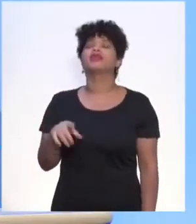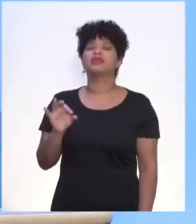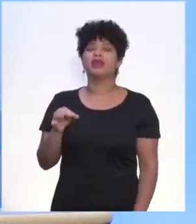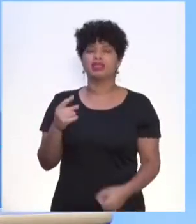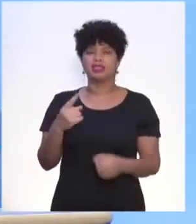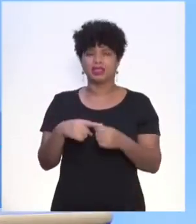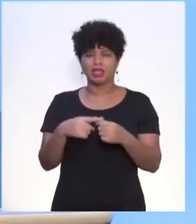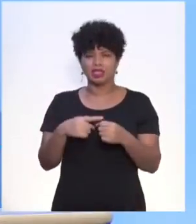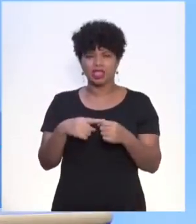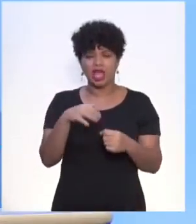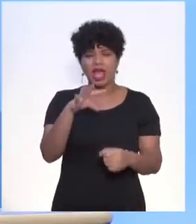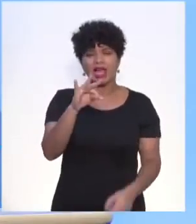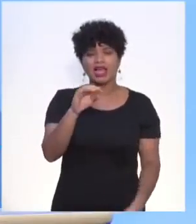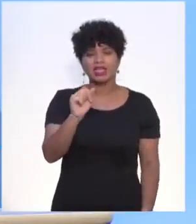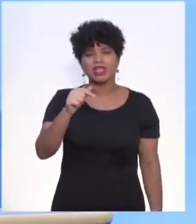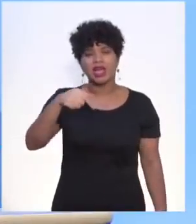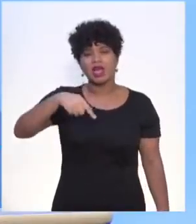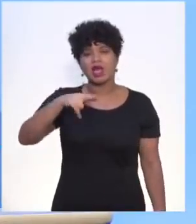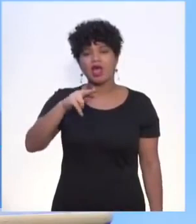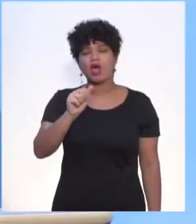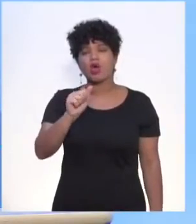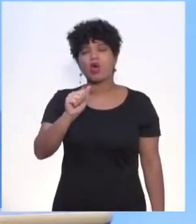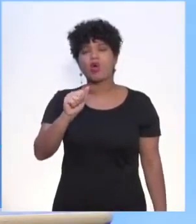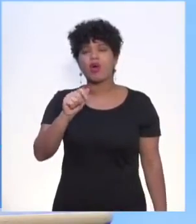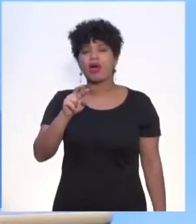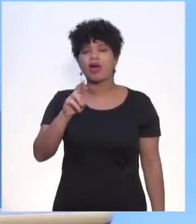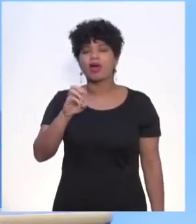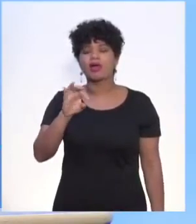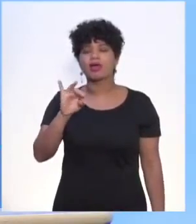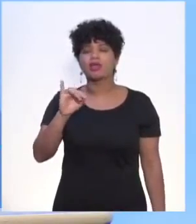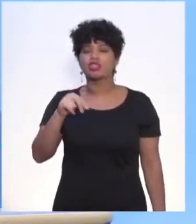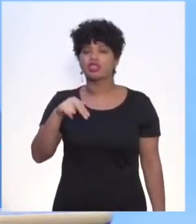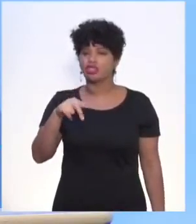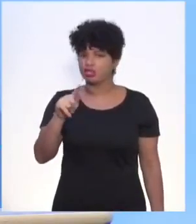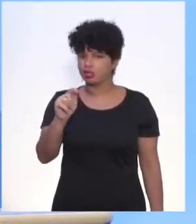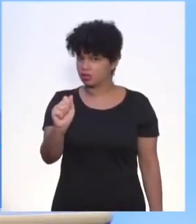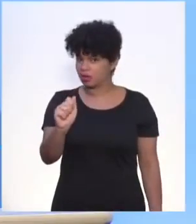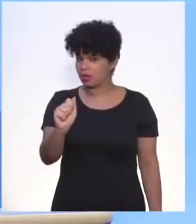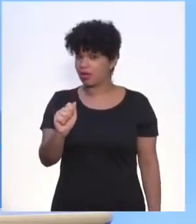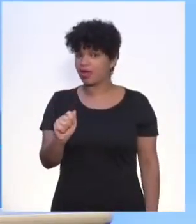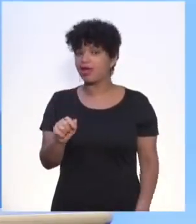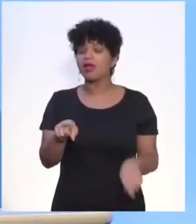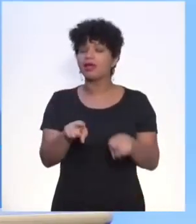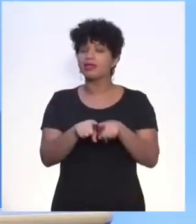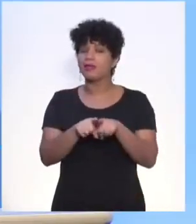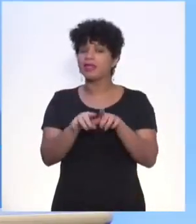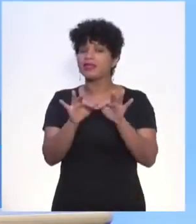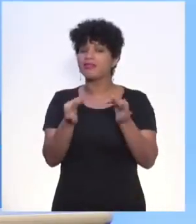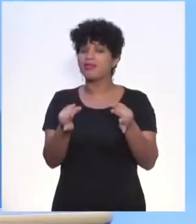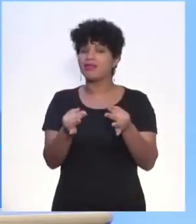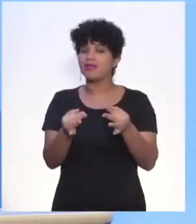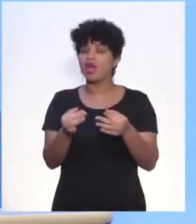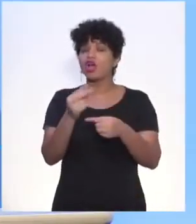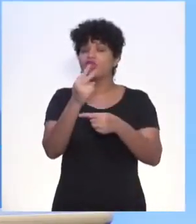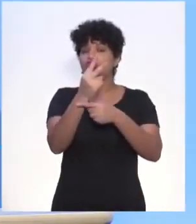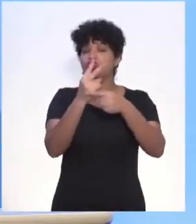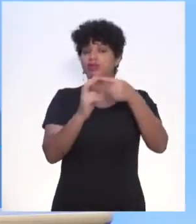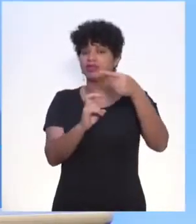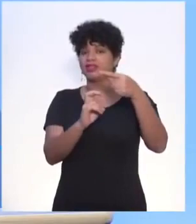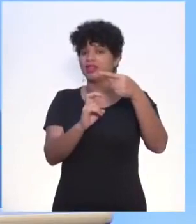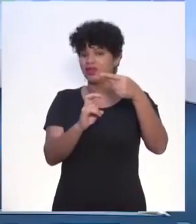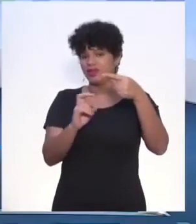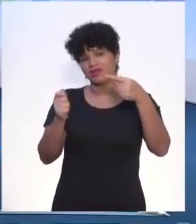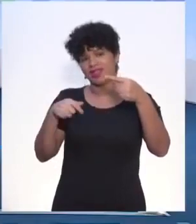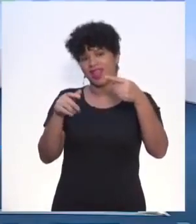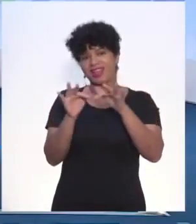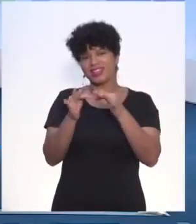Taquaritinga, né? Taquaritinga. Responderam 6 para 15 e simplificando 2 para 5, né? Perfeito. Também, muito